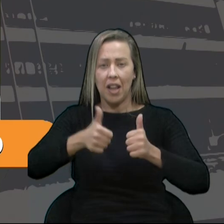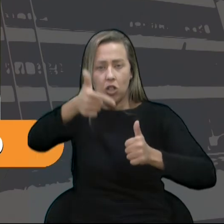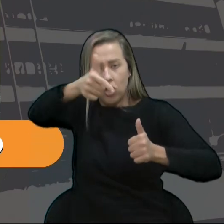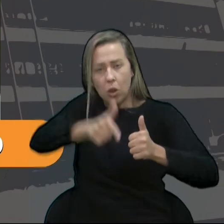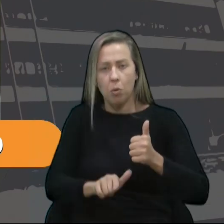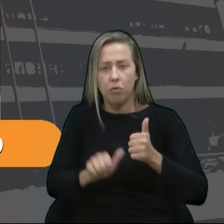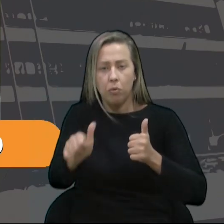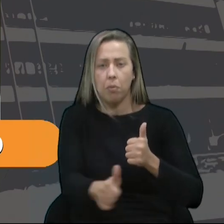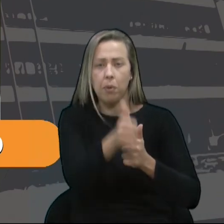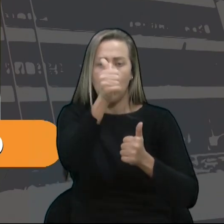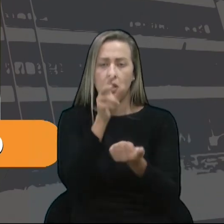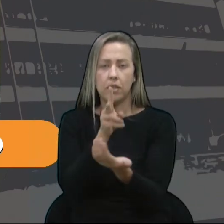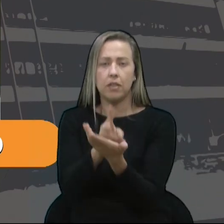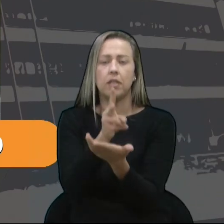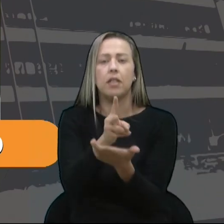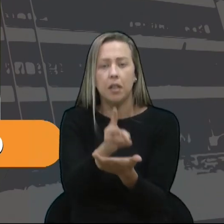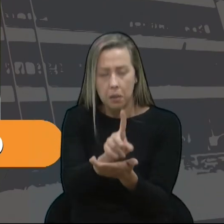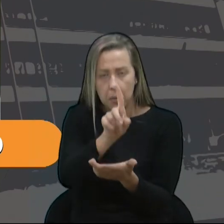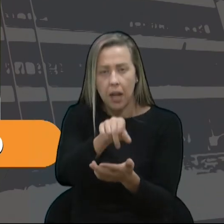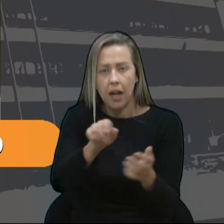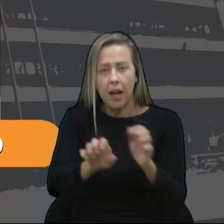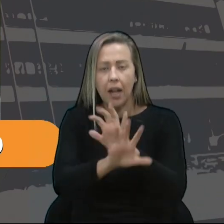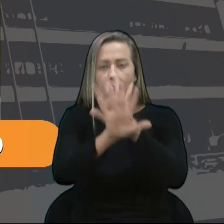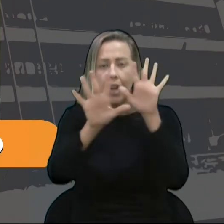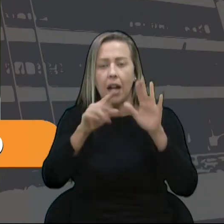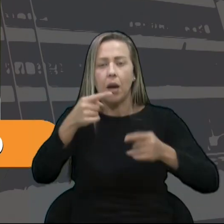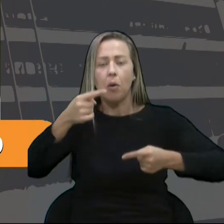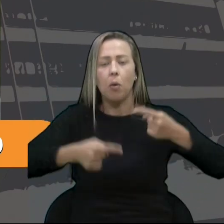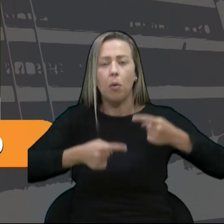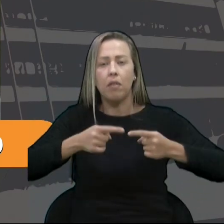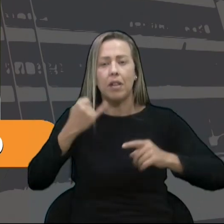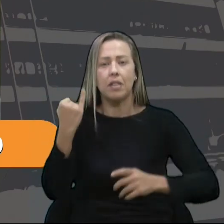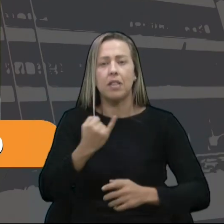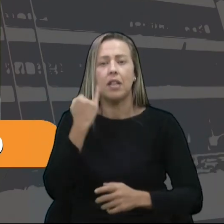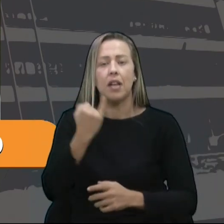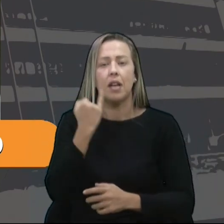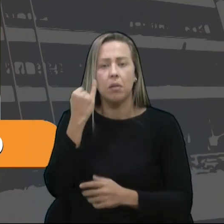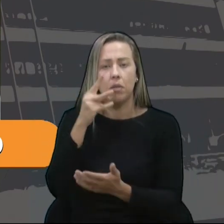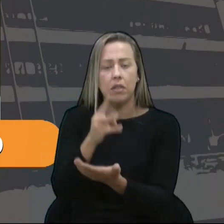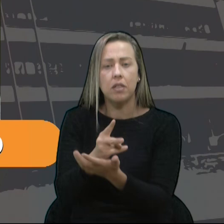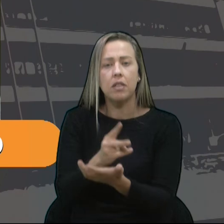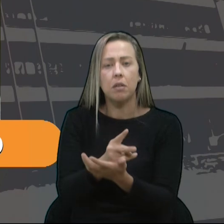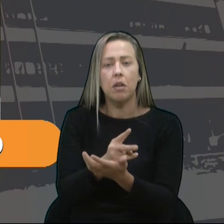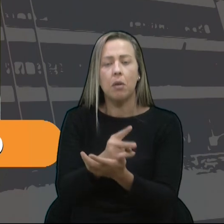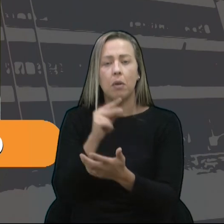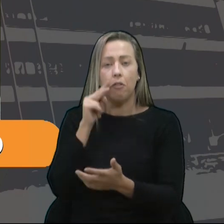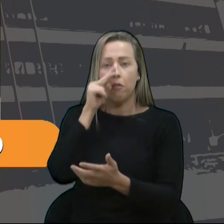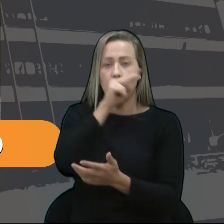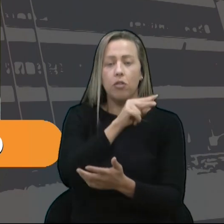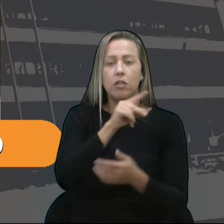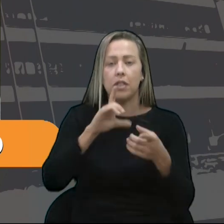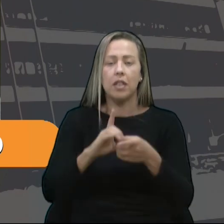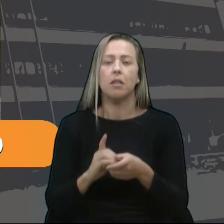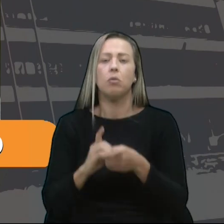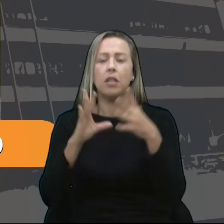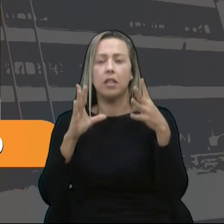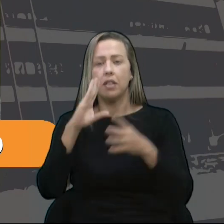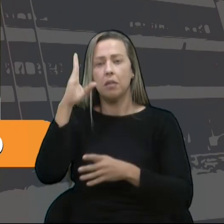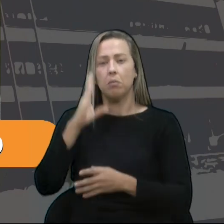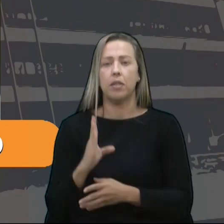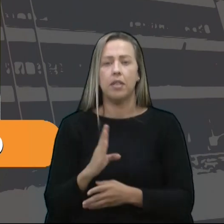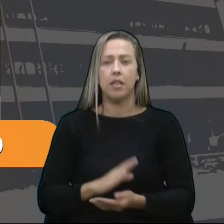qualificando esse tipo de diálogo que é tão importante para o fortalecimento da democracia